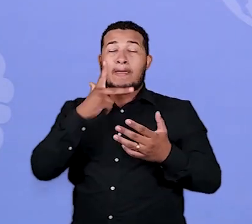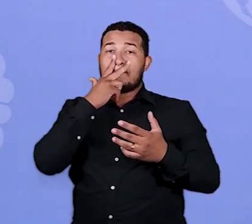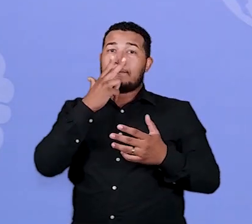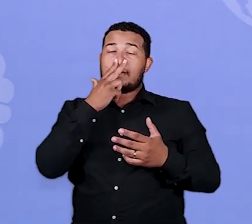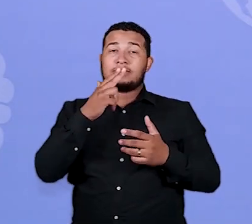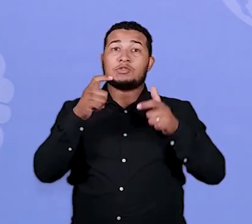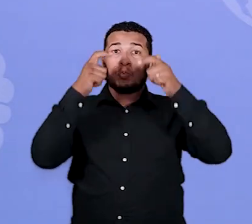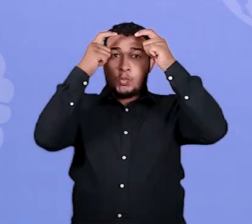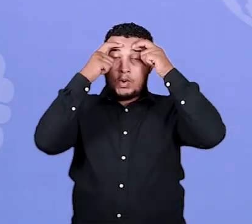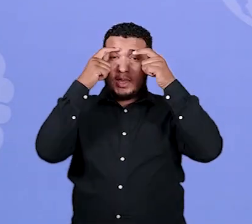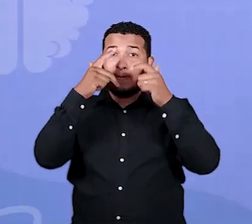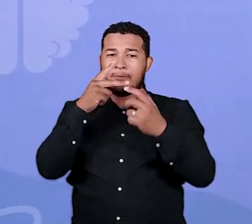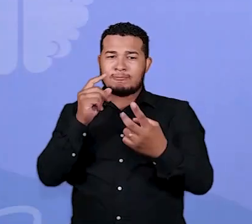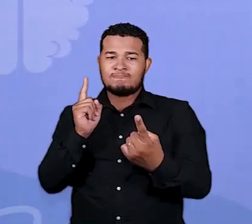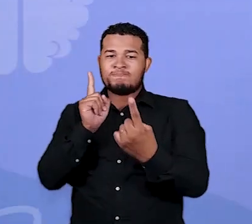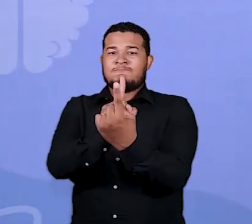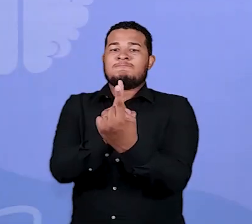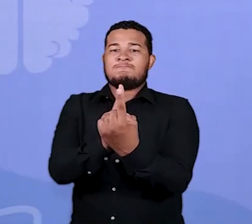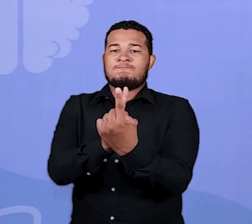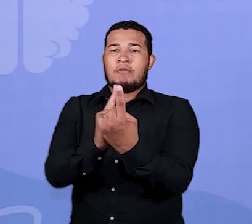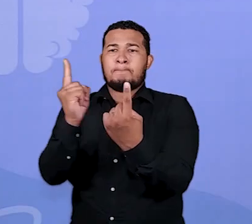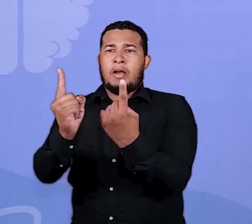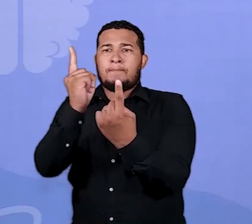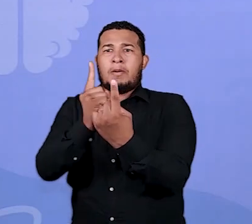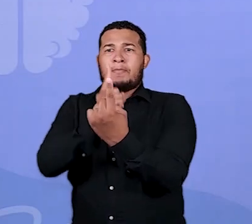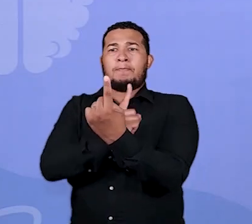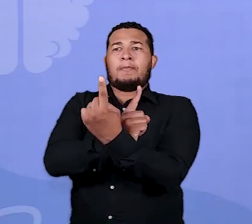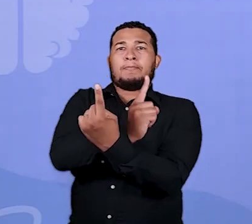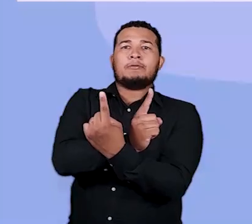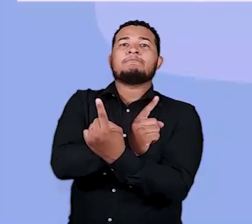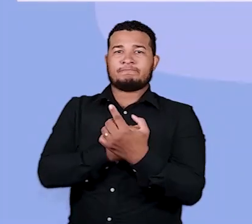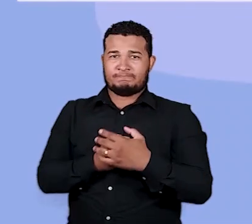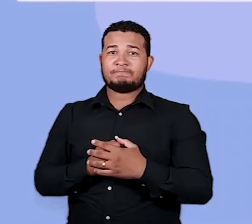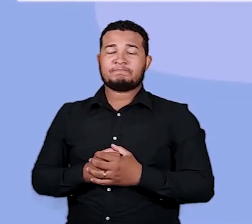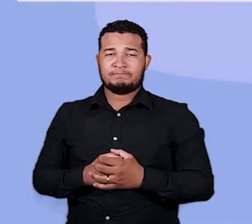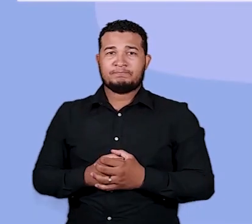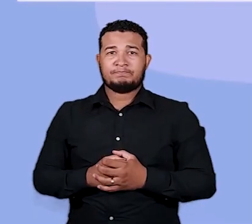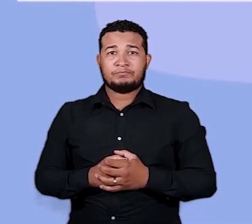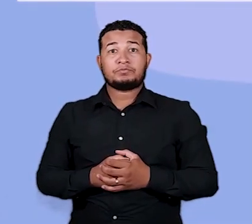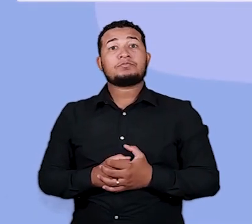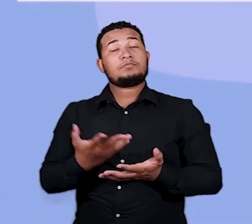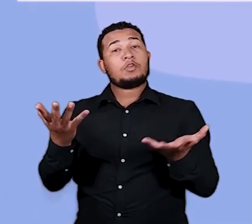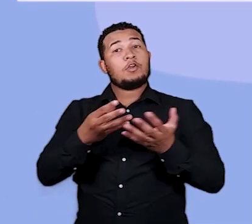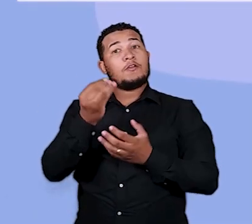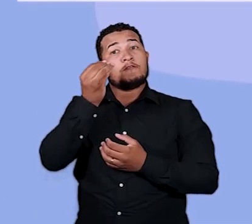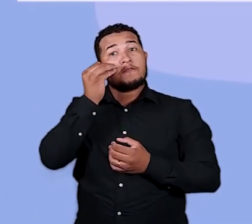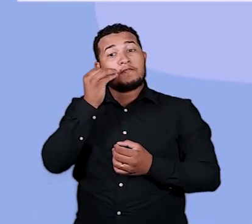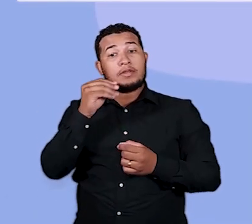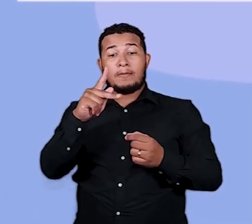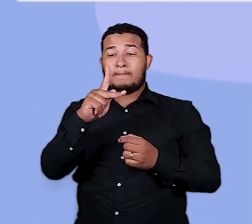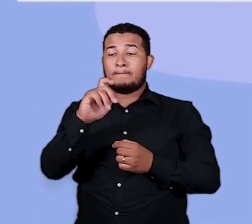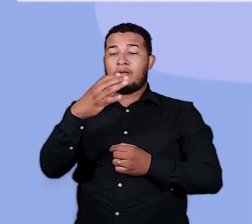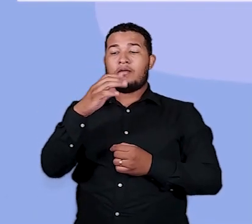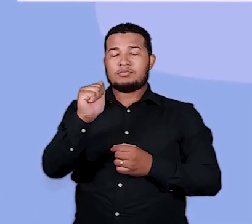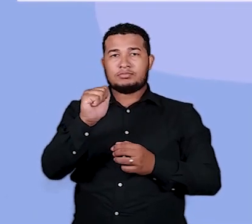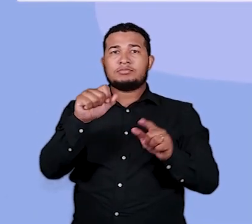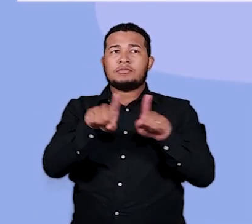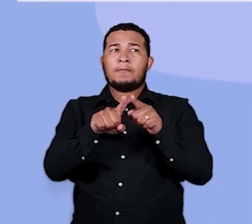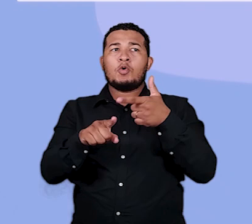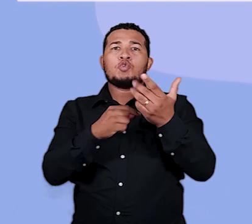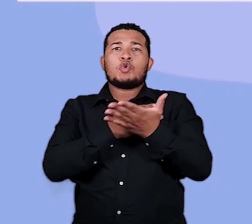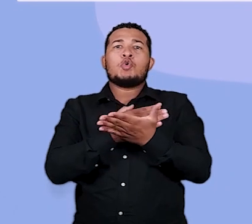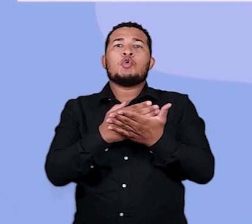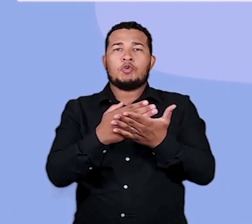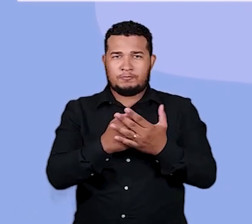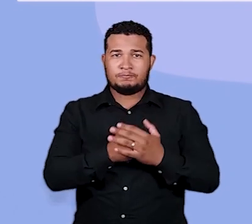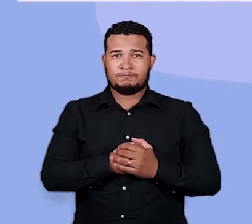é prender o rei, é poder deixar o rei sem saída. Vamos para o próximo slide. Vamos para as peças e a posição